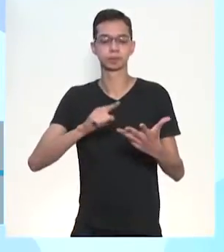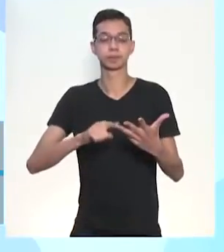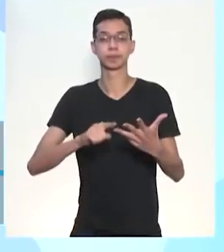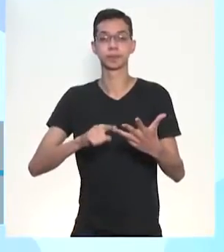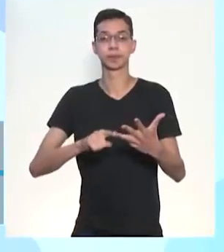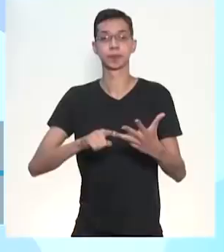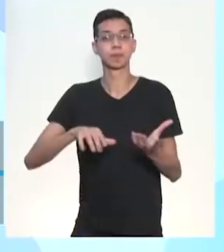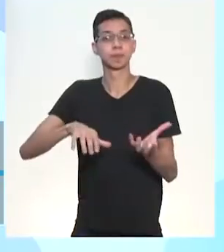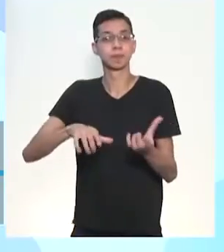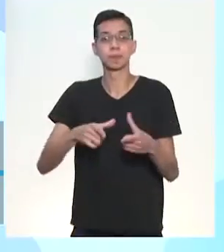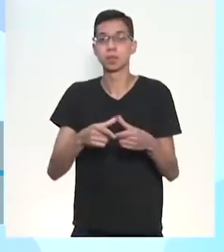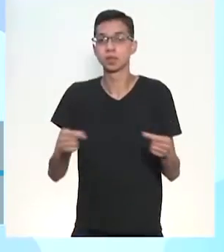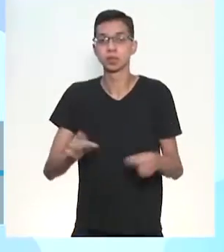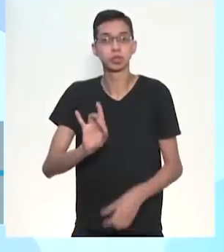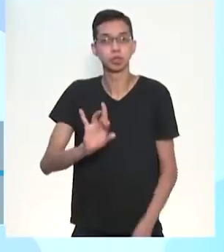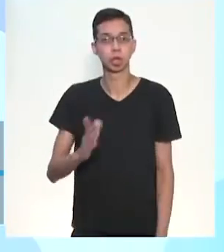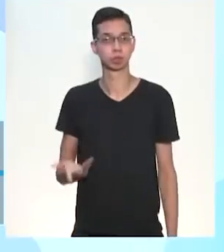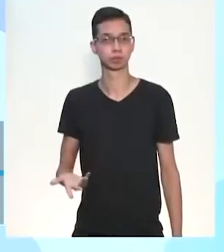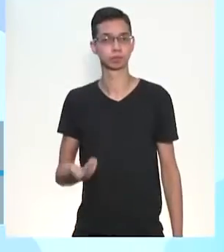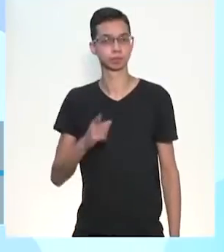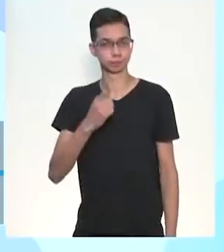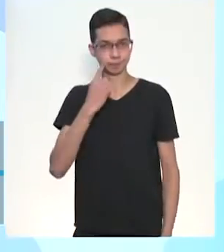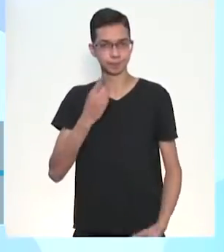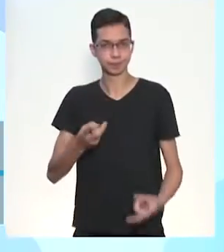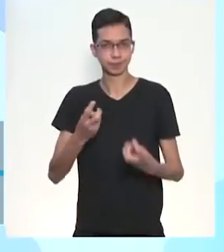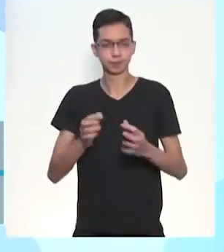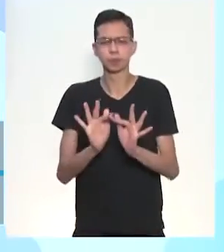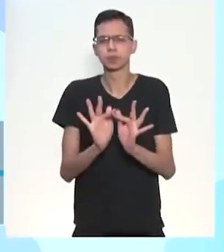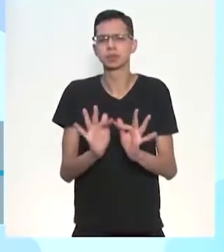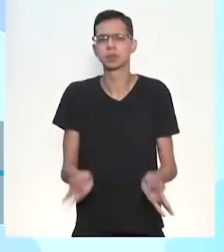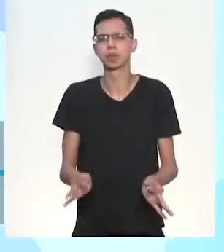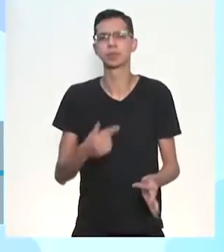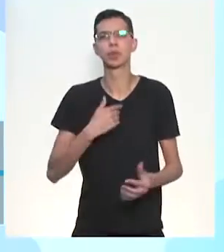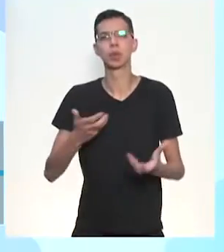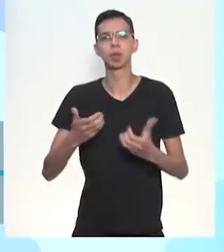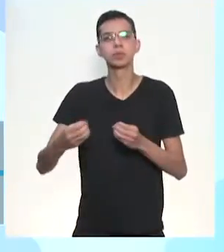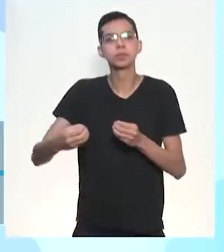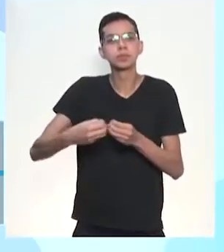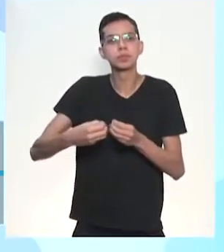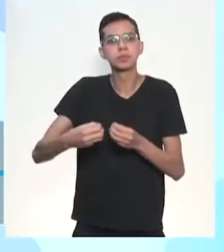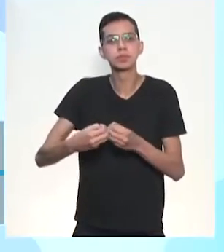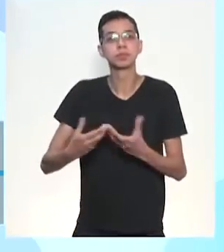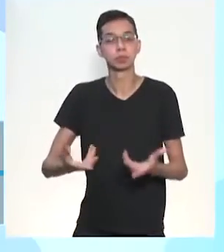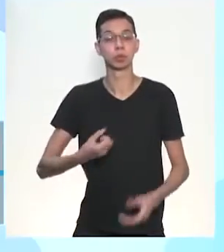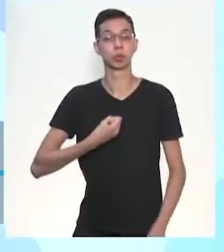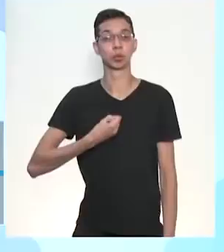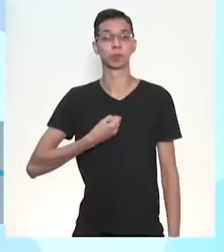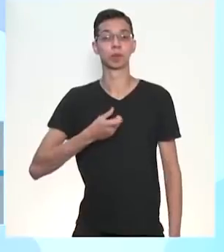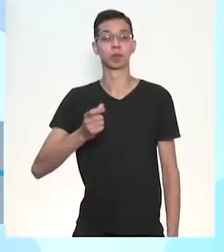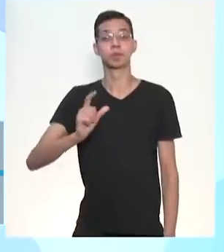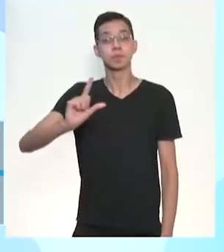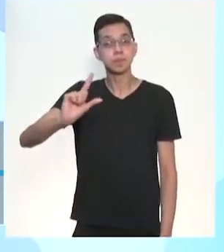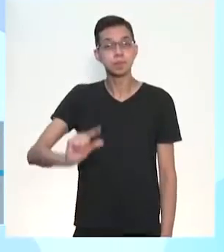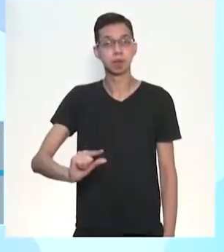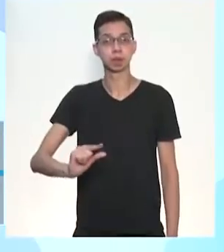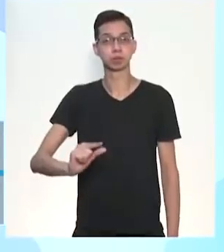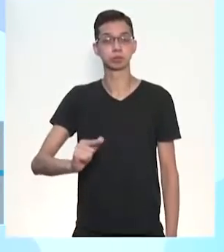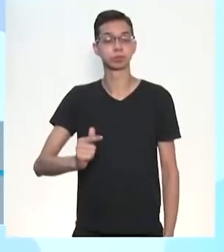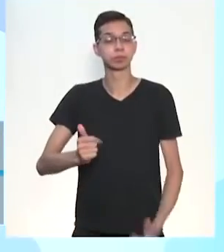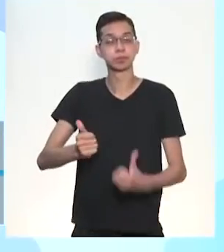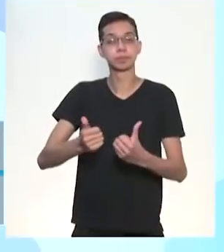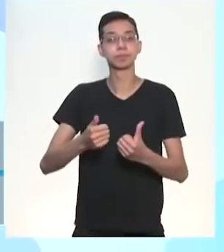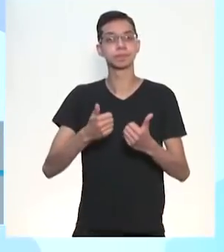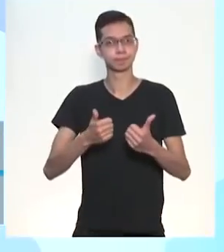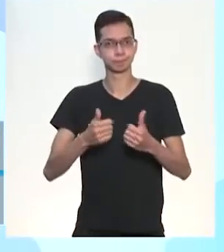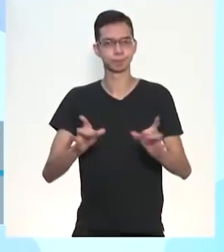os números e vejo qual é o menor. Já que eu quero menor distância, menor algarismo. Pronto, cheguei na resposta